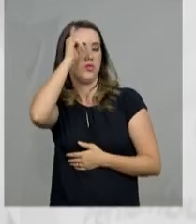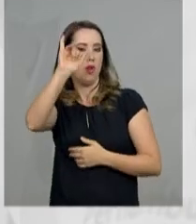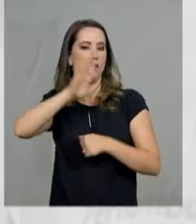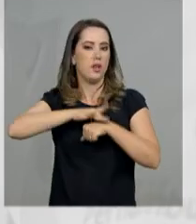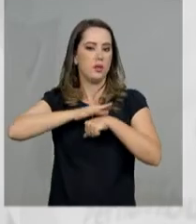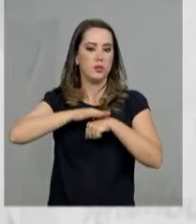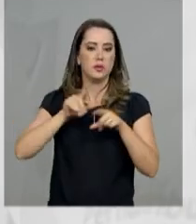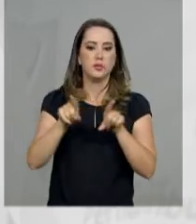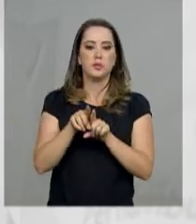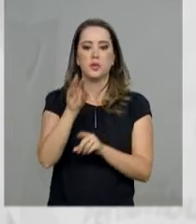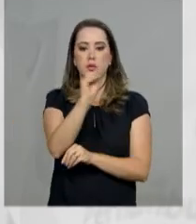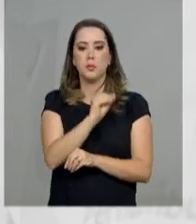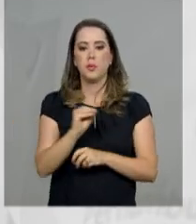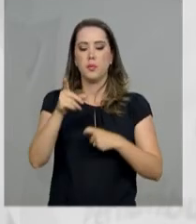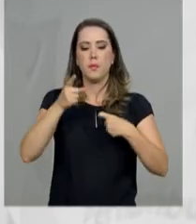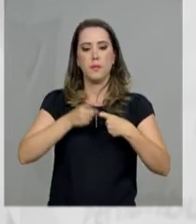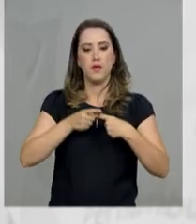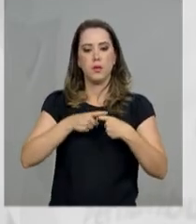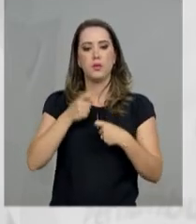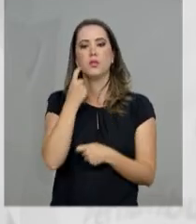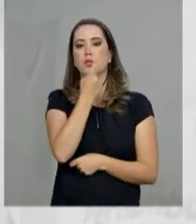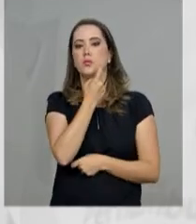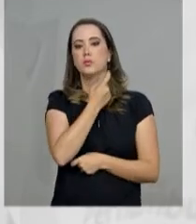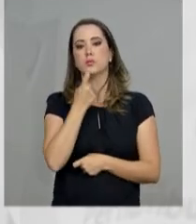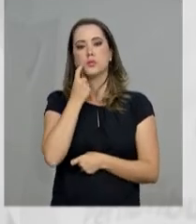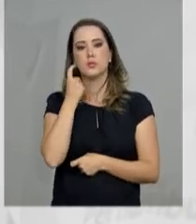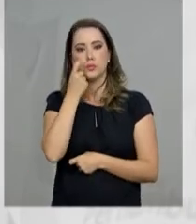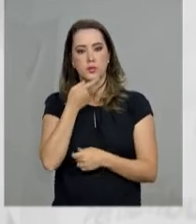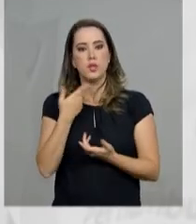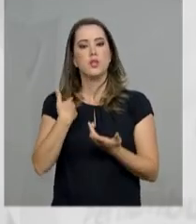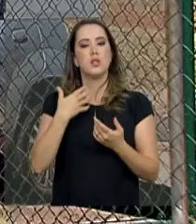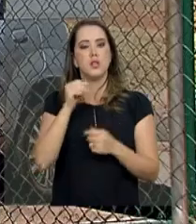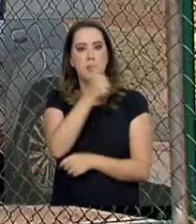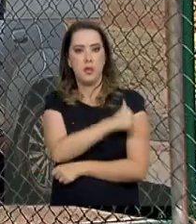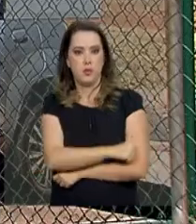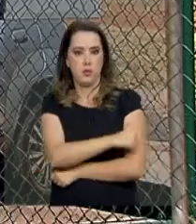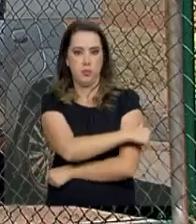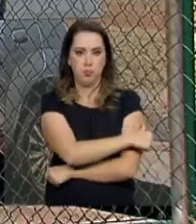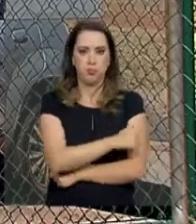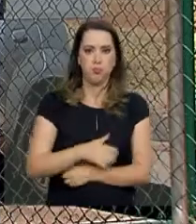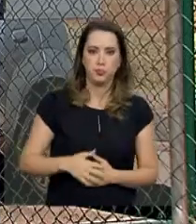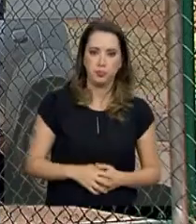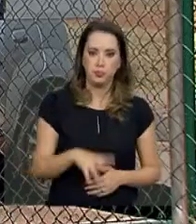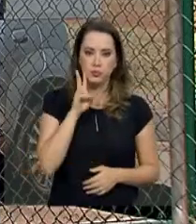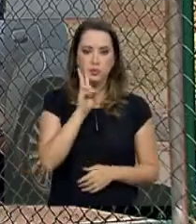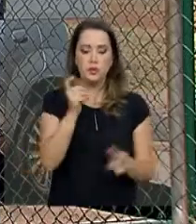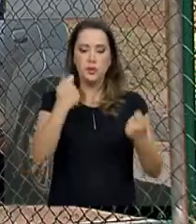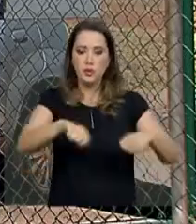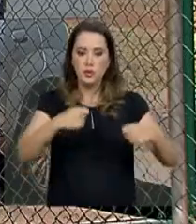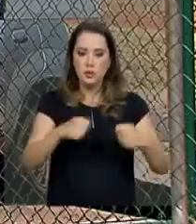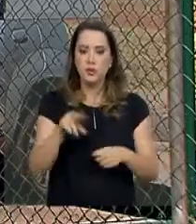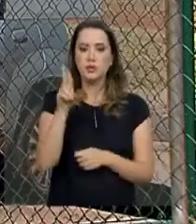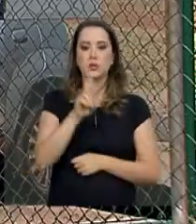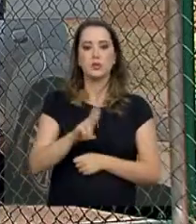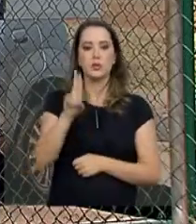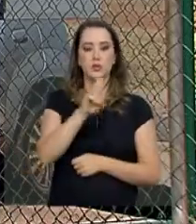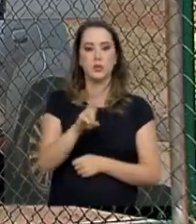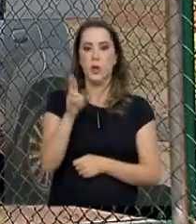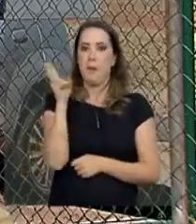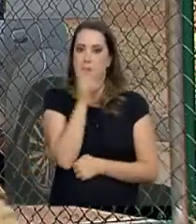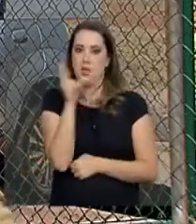além do atendimento médico odontológico e de enfermagem quando se constata a necessidade de um atendimento emergencial